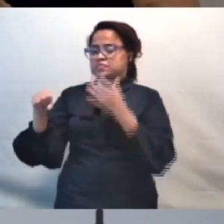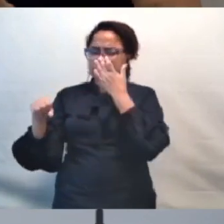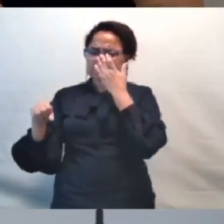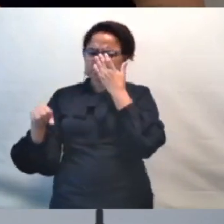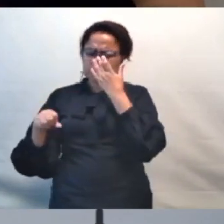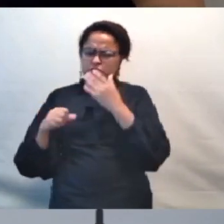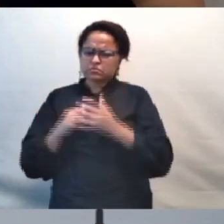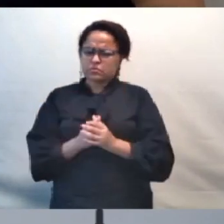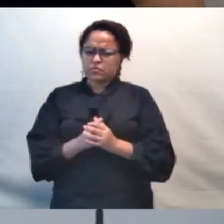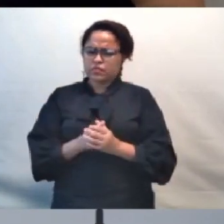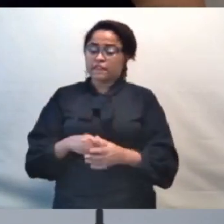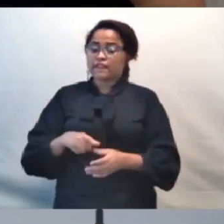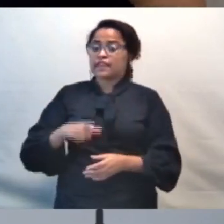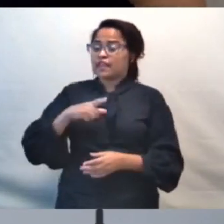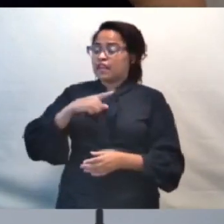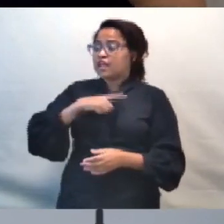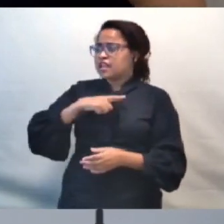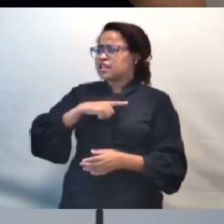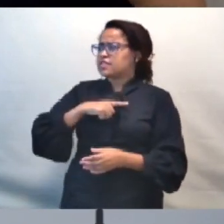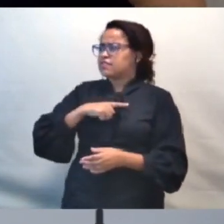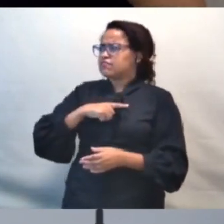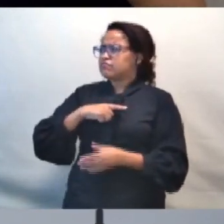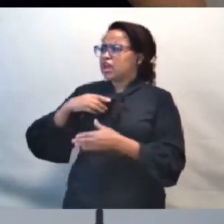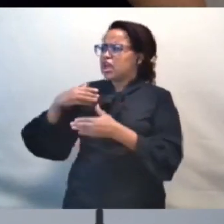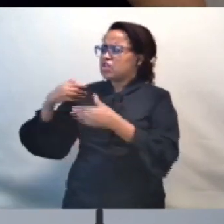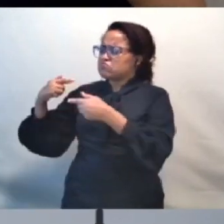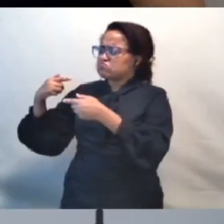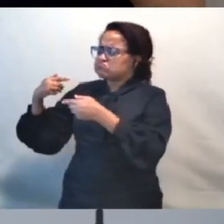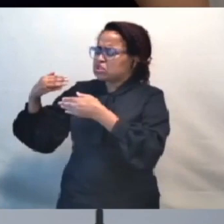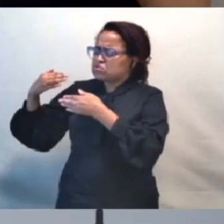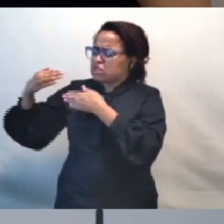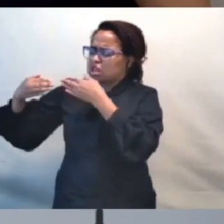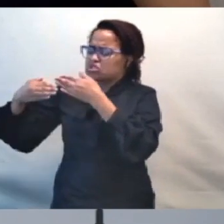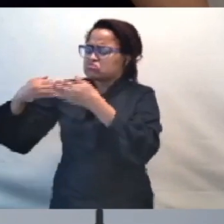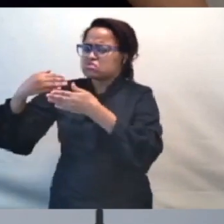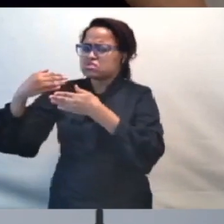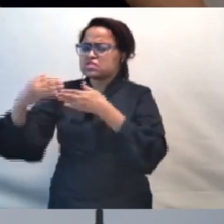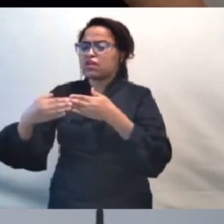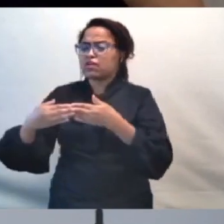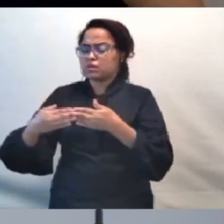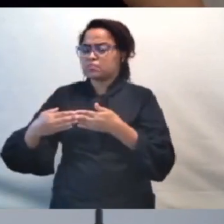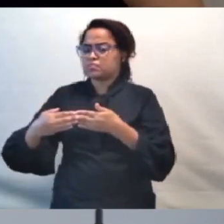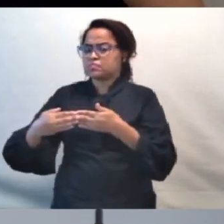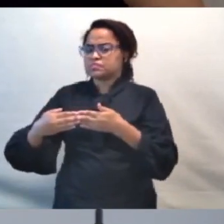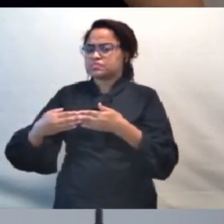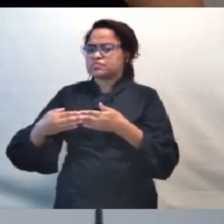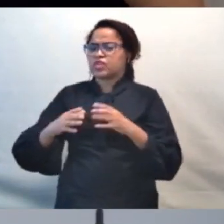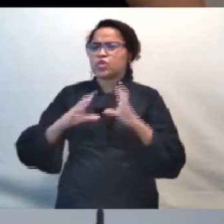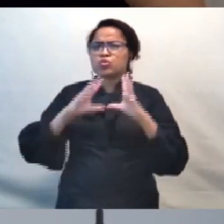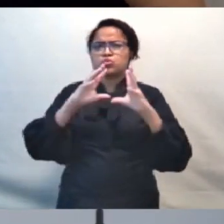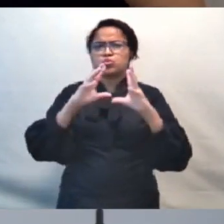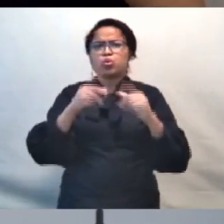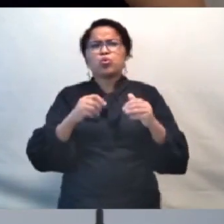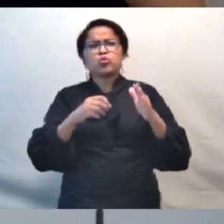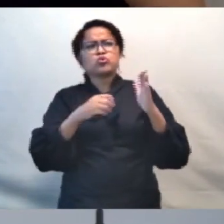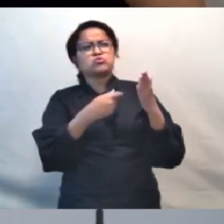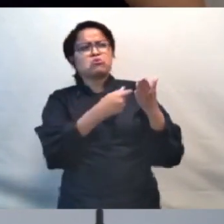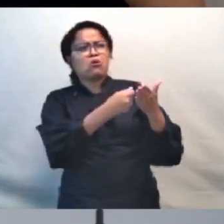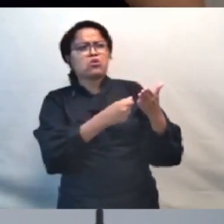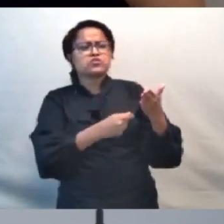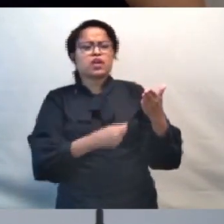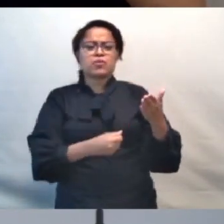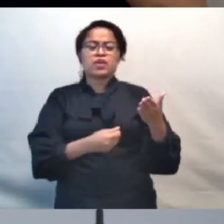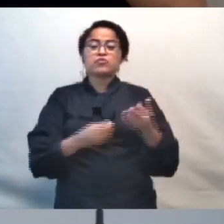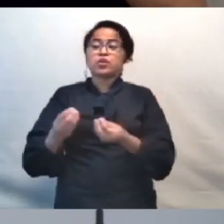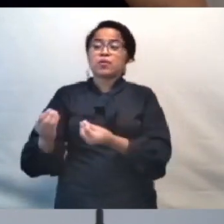há uma tradição implementada aqui na Câmara, no sentido em que todo esse orçamento que nos é repassado pelo Duodécimo através da